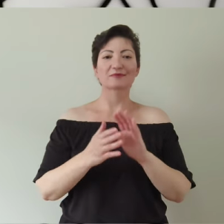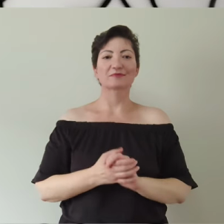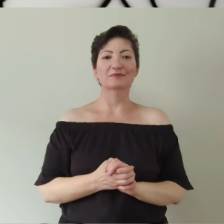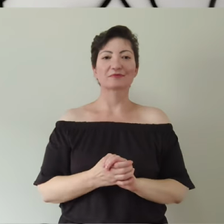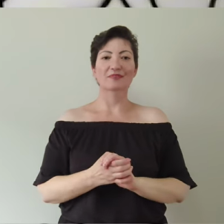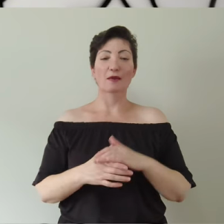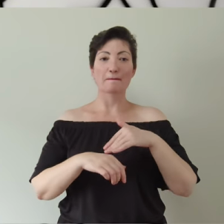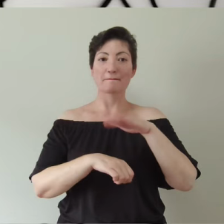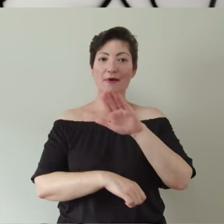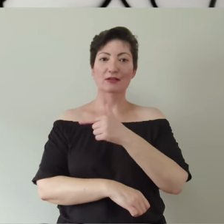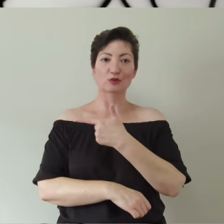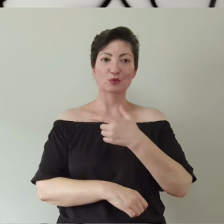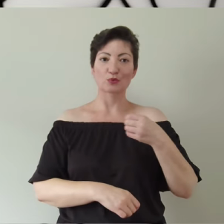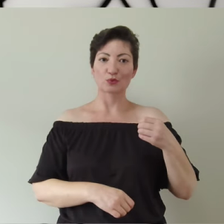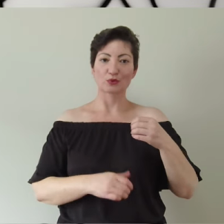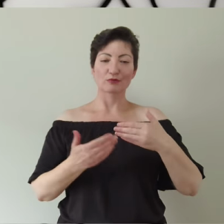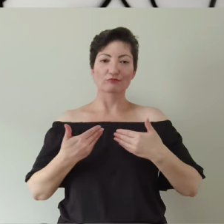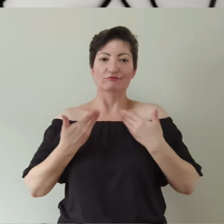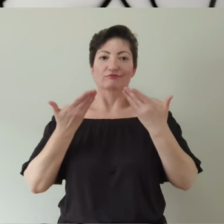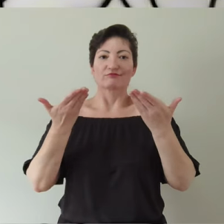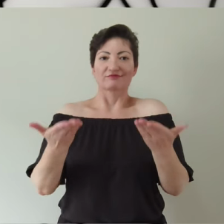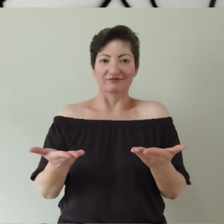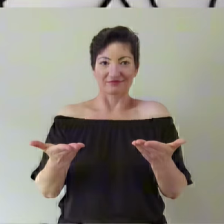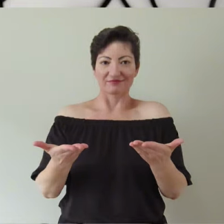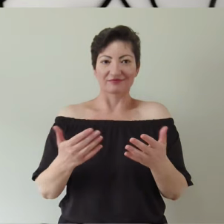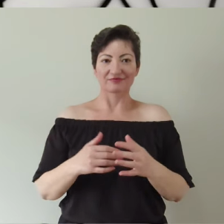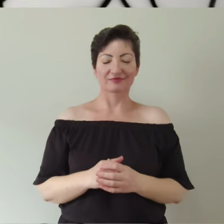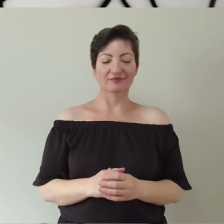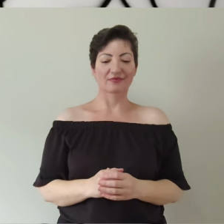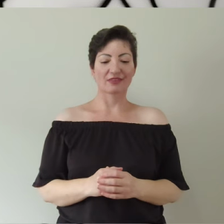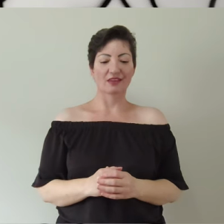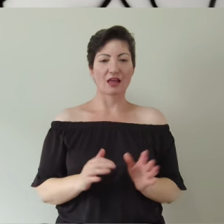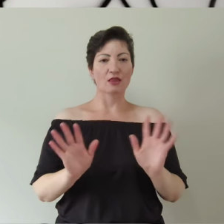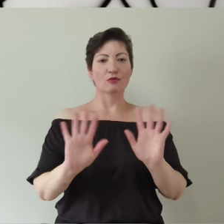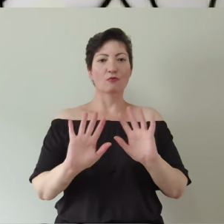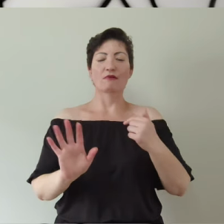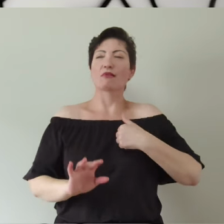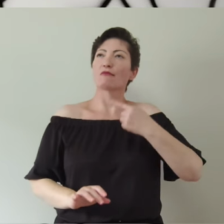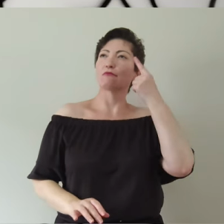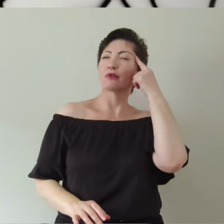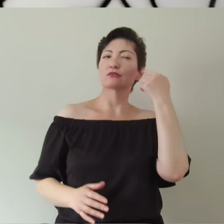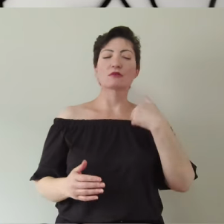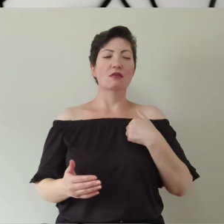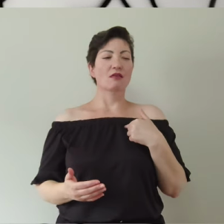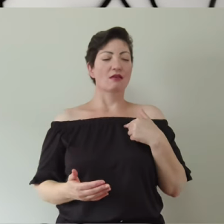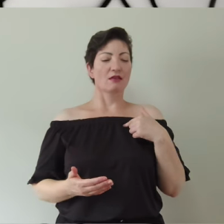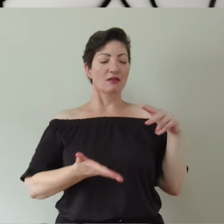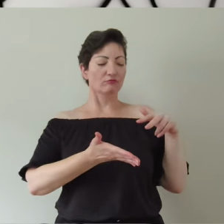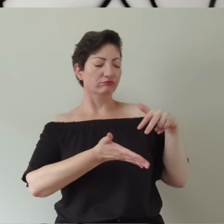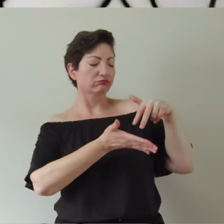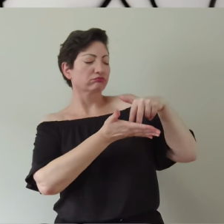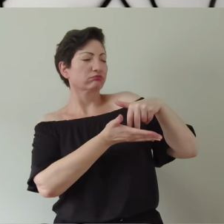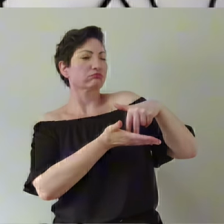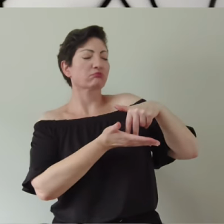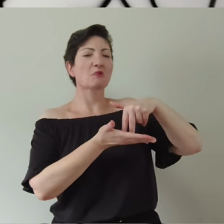200 apresentações, porque não é um espetáculo que eu penso assim, eu vou